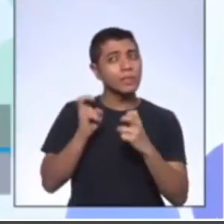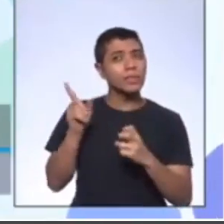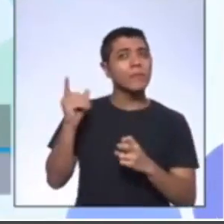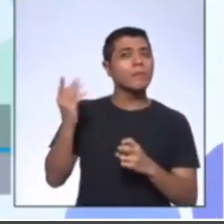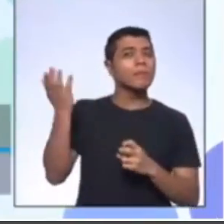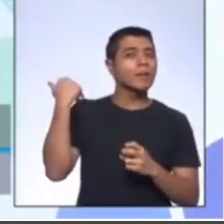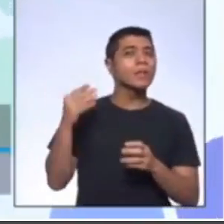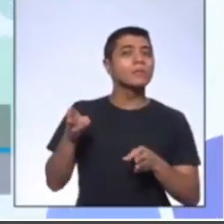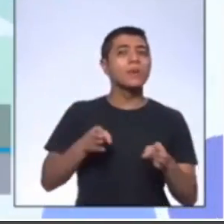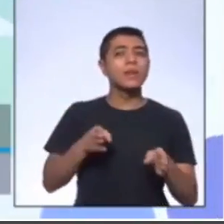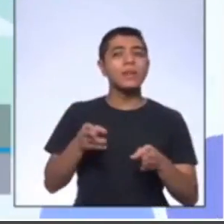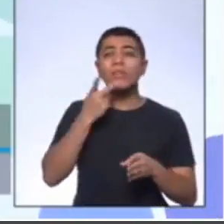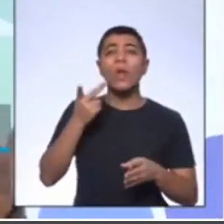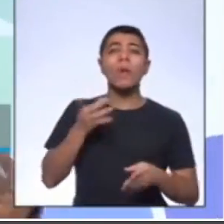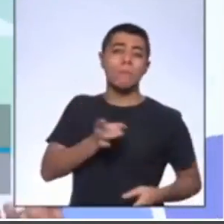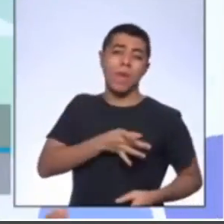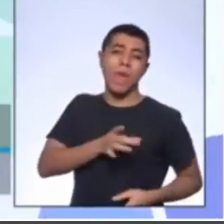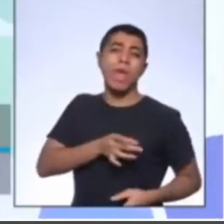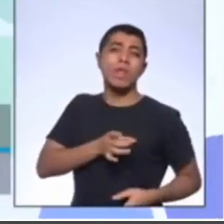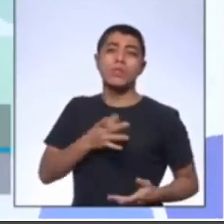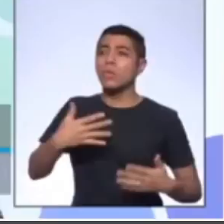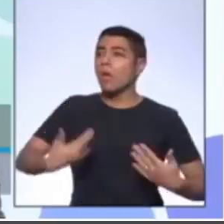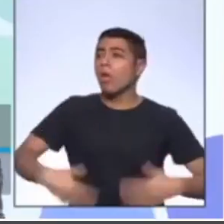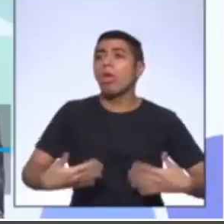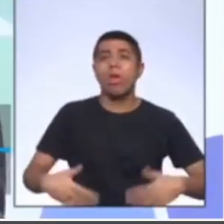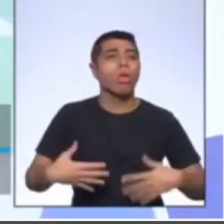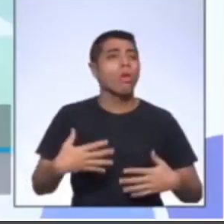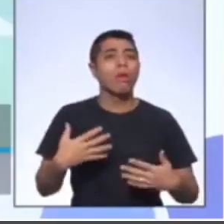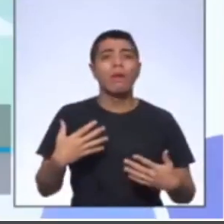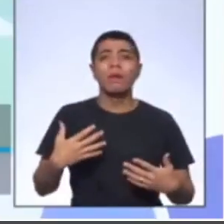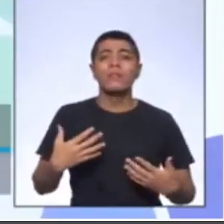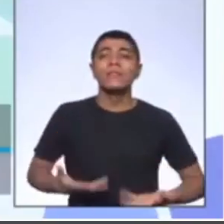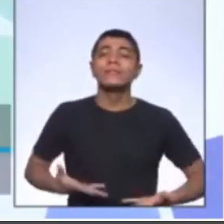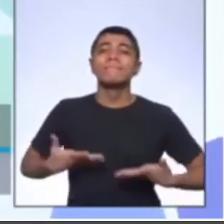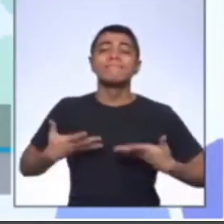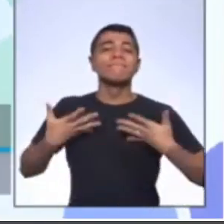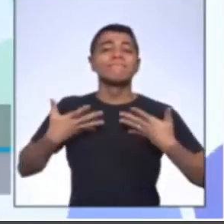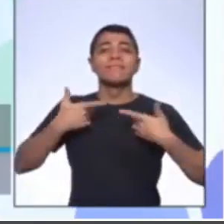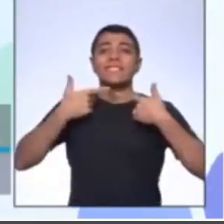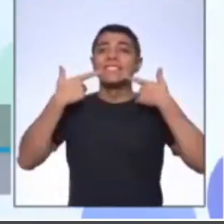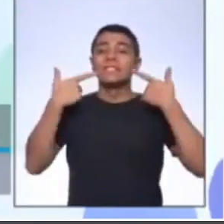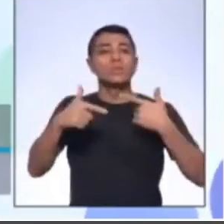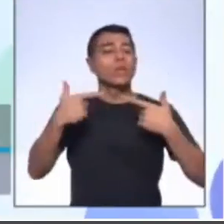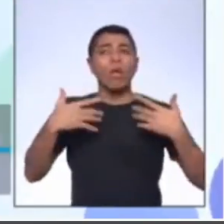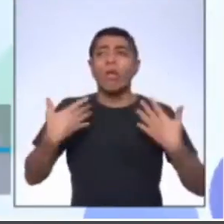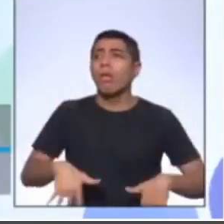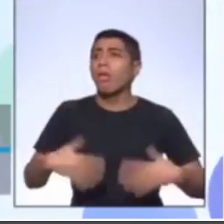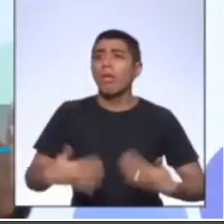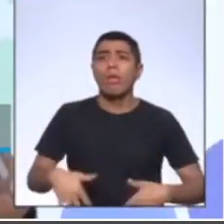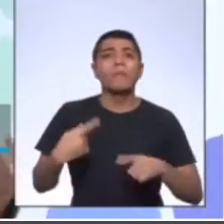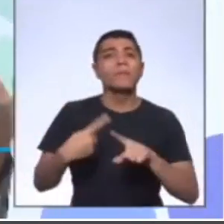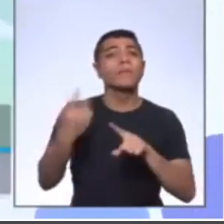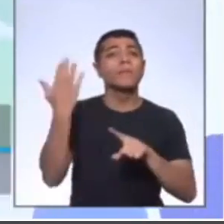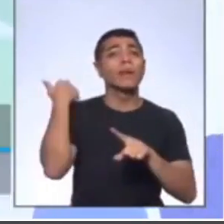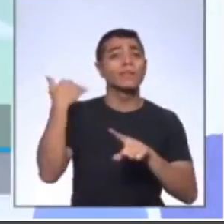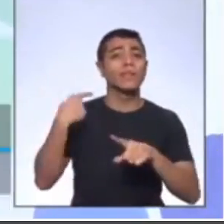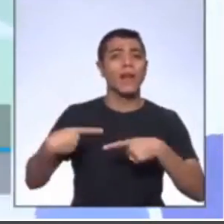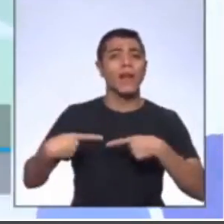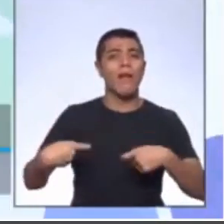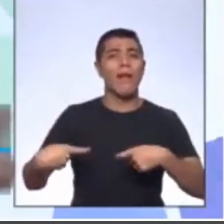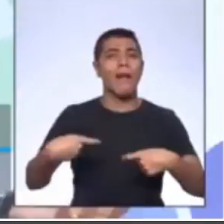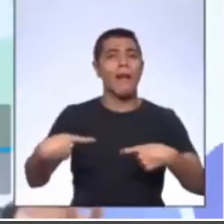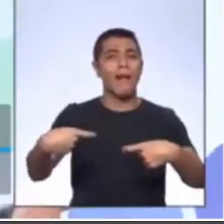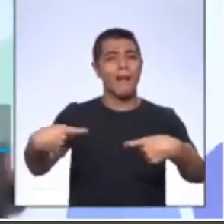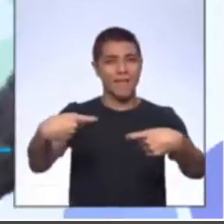desencanto em esse medo esse receio né essa incerteza em relação ao futuro que acontecia no período da guerra lá você